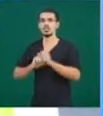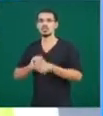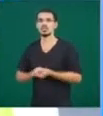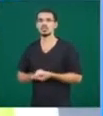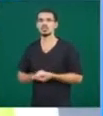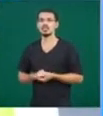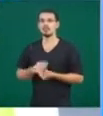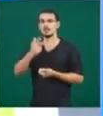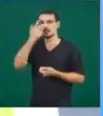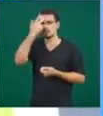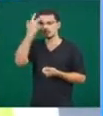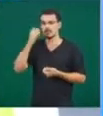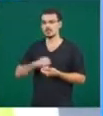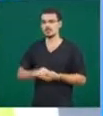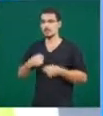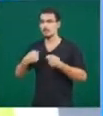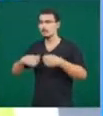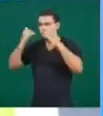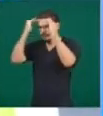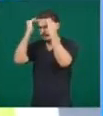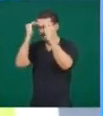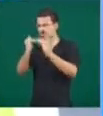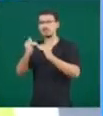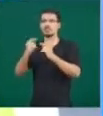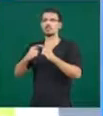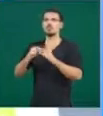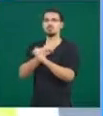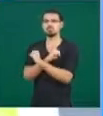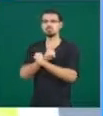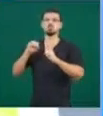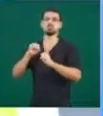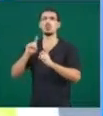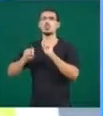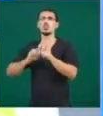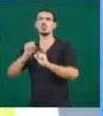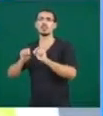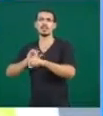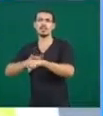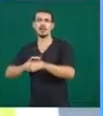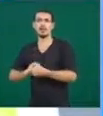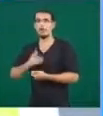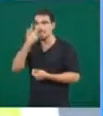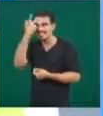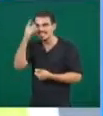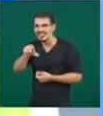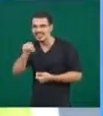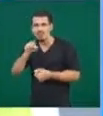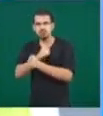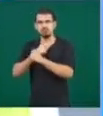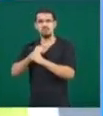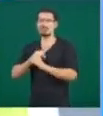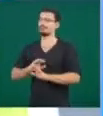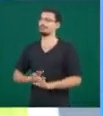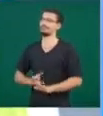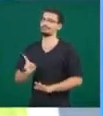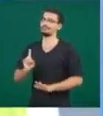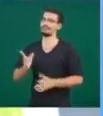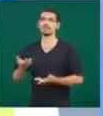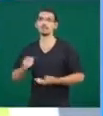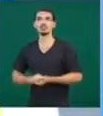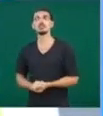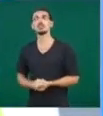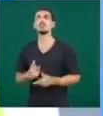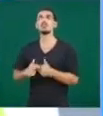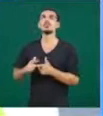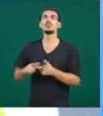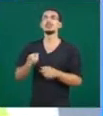obesidade com respeito. É a primeira coisa que tem que fazer. A obesidade é uma doença. Ninguém está por opção obeso. E o problema todo é, até